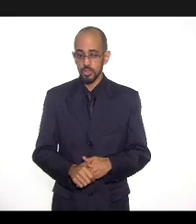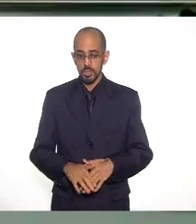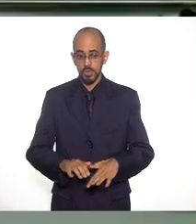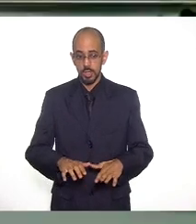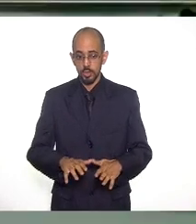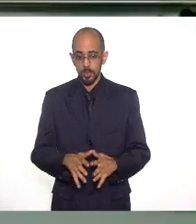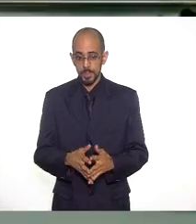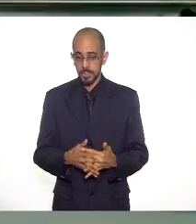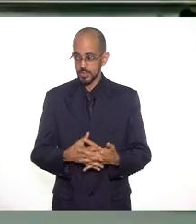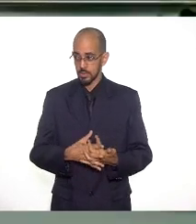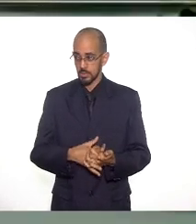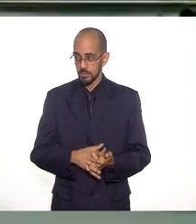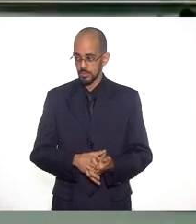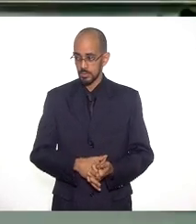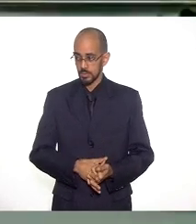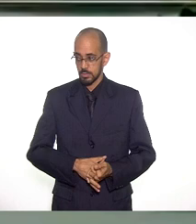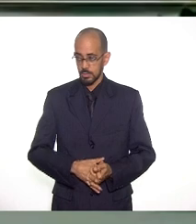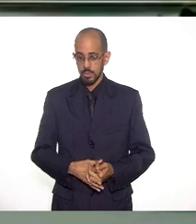deputados. Olha só,